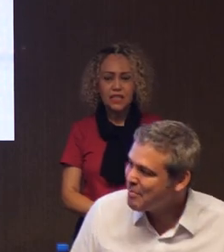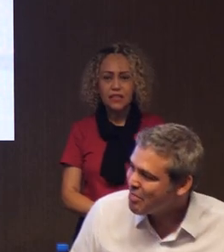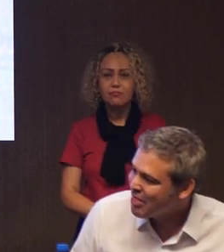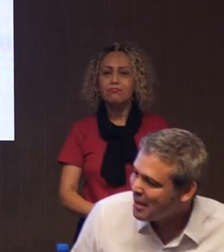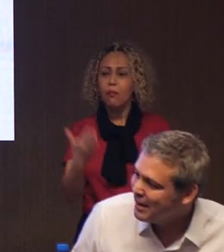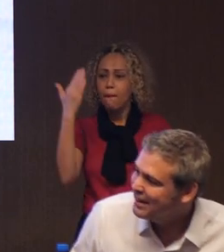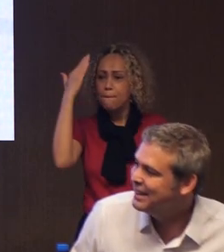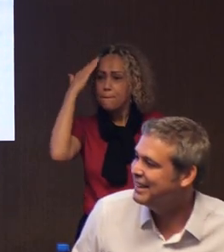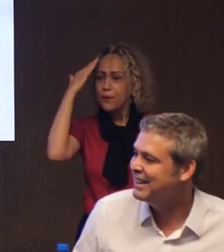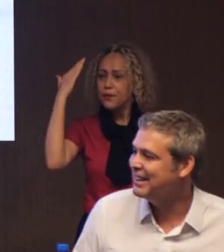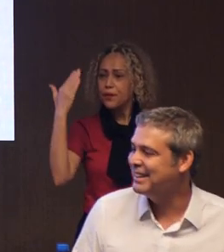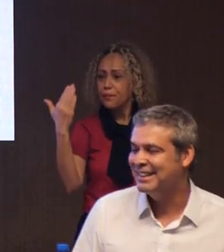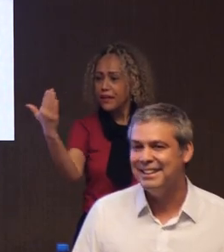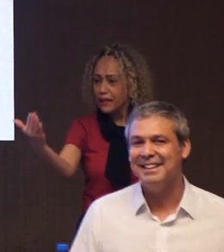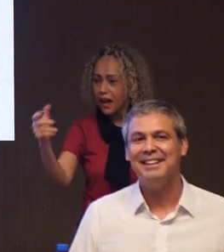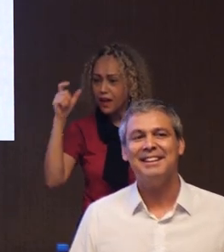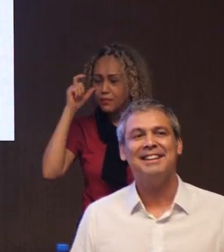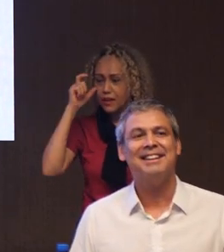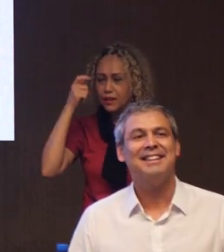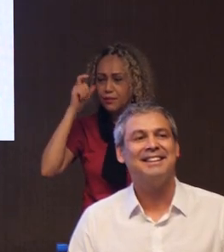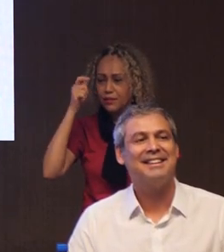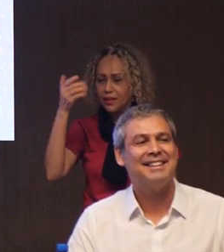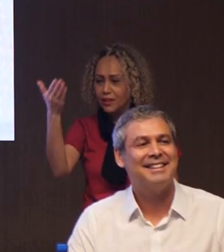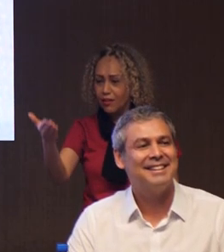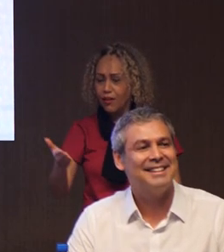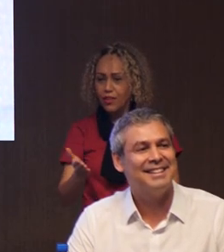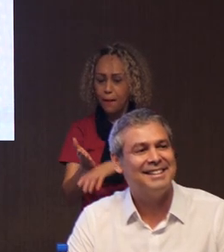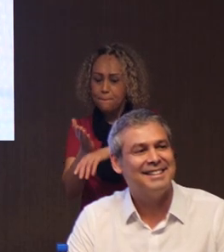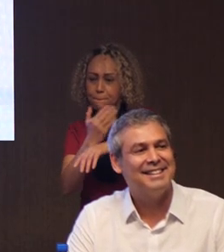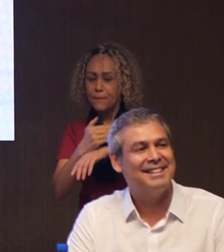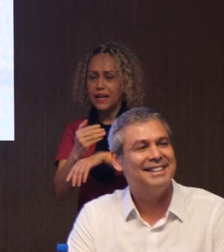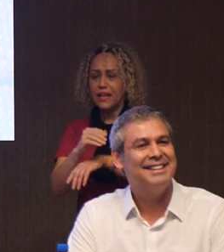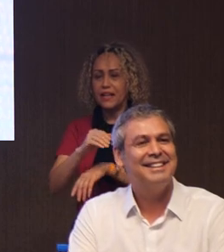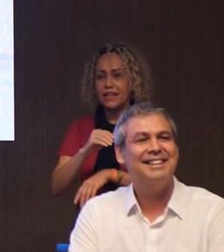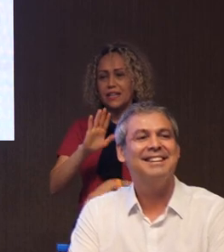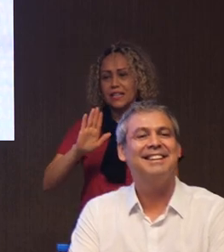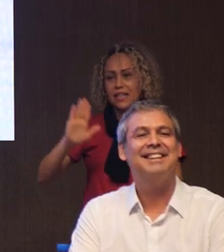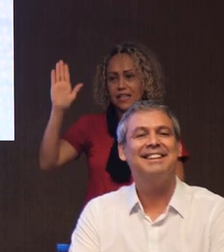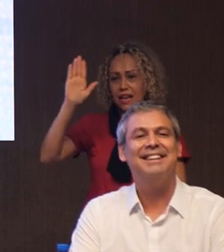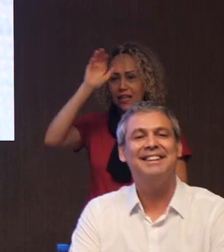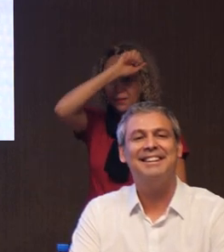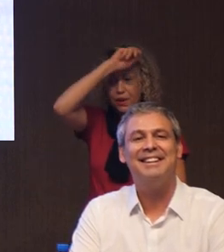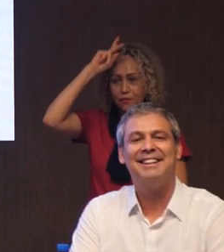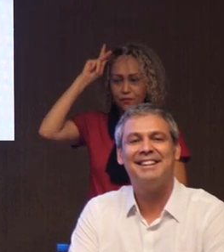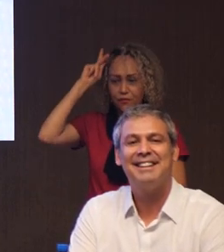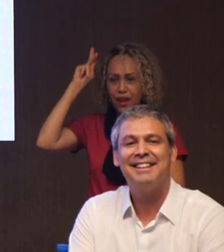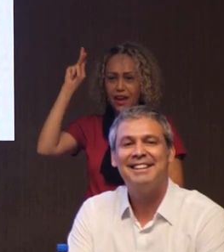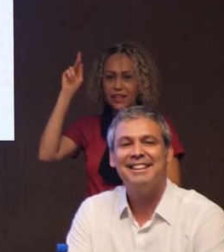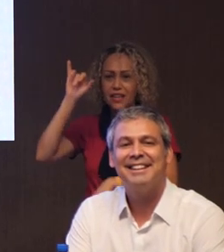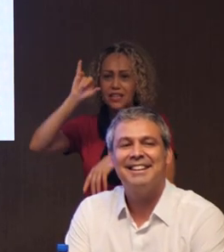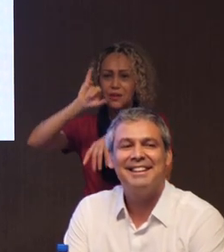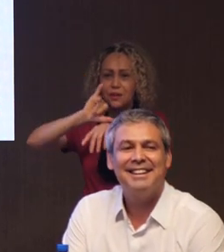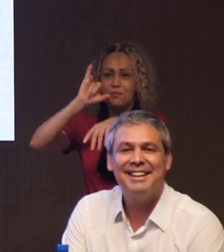Muito obrigada, Maria do Rosário, nossa pré-candidata prefeita de Porto Alegre. Uhul! Pessoal,